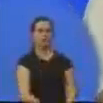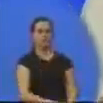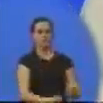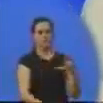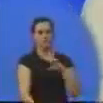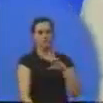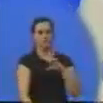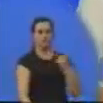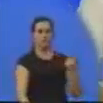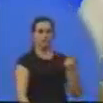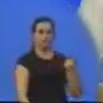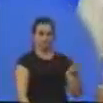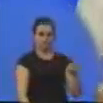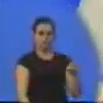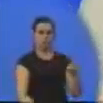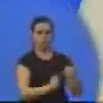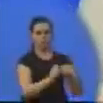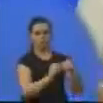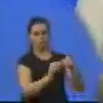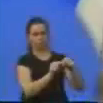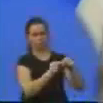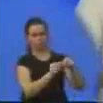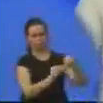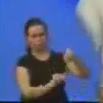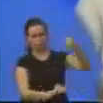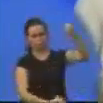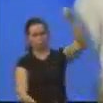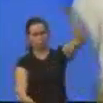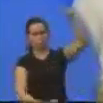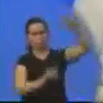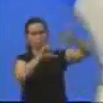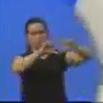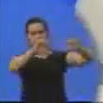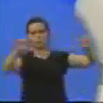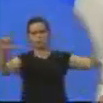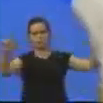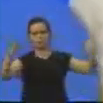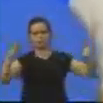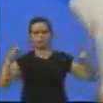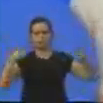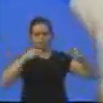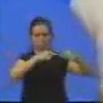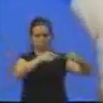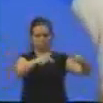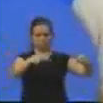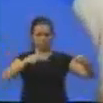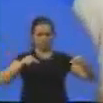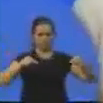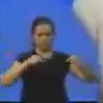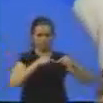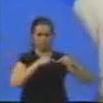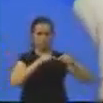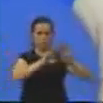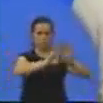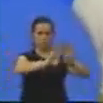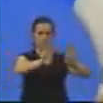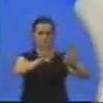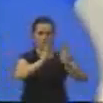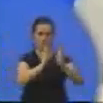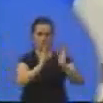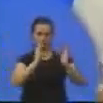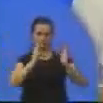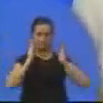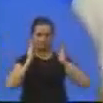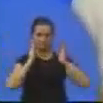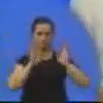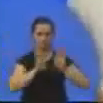tenho 1000 metros de uma tela e quero cercar um terreno retangular. De modo que aconteça o seguinte, o meu terreno tem